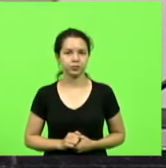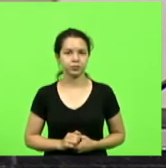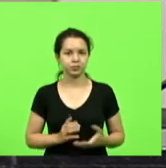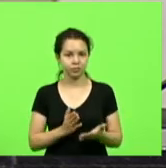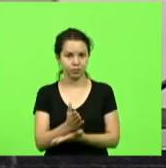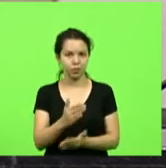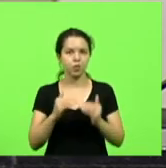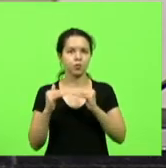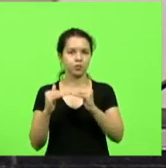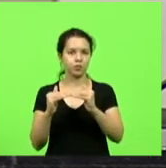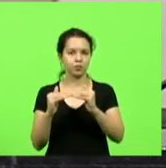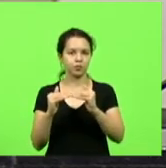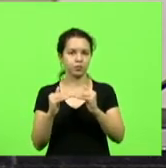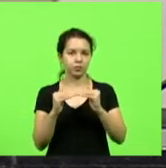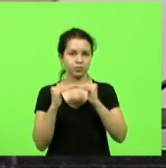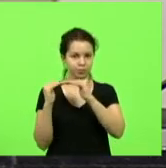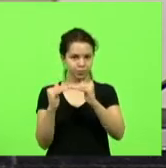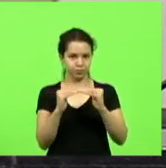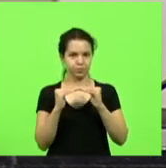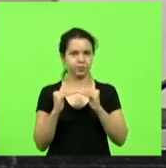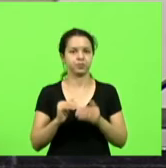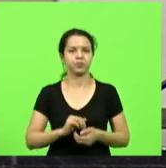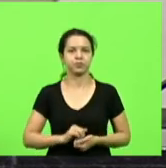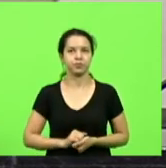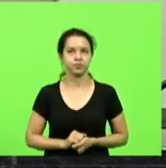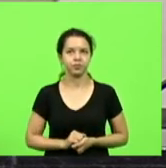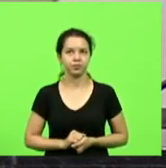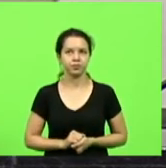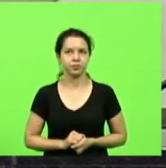Aprovado por unanimidade.